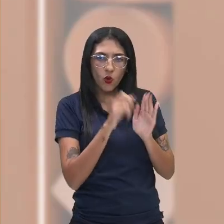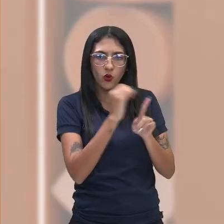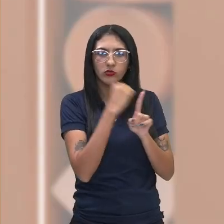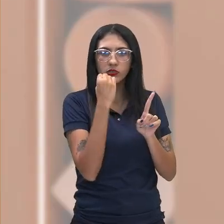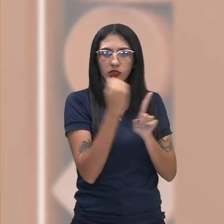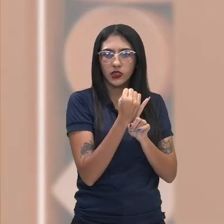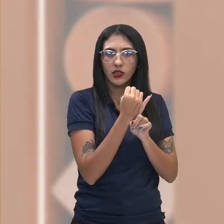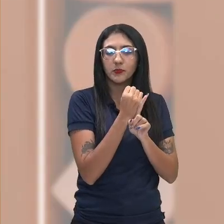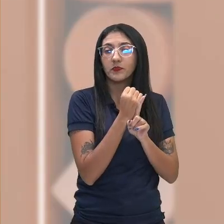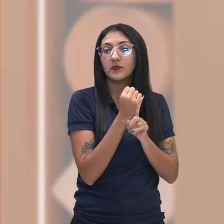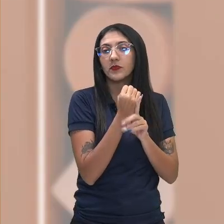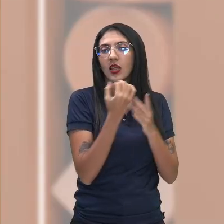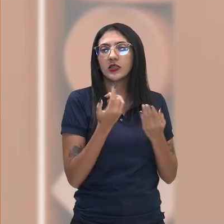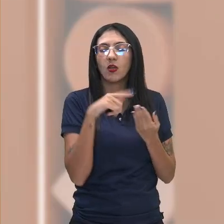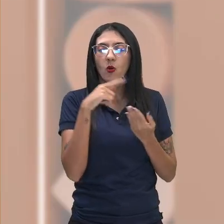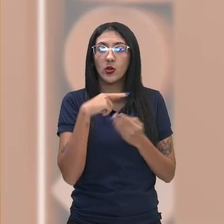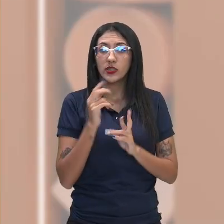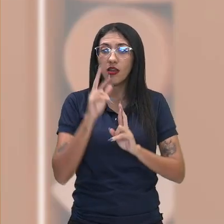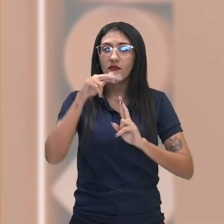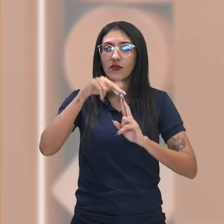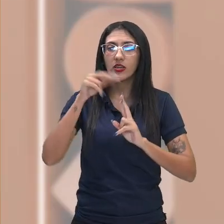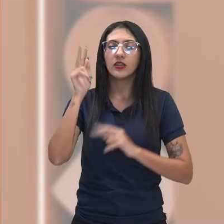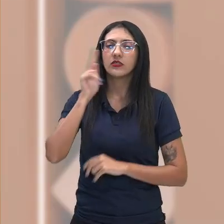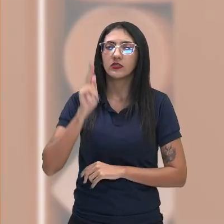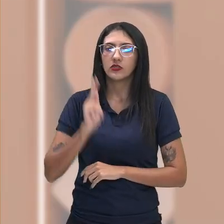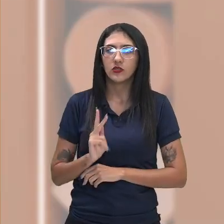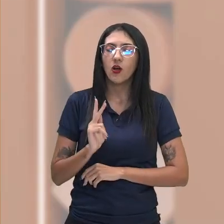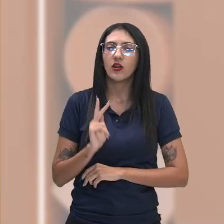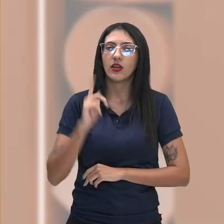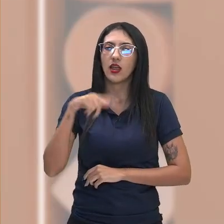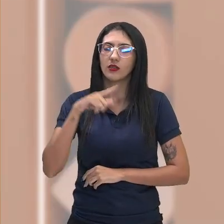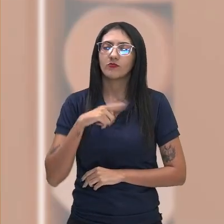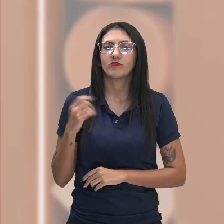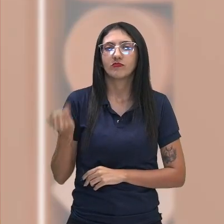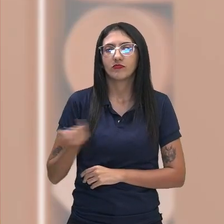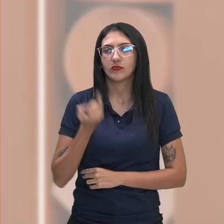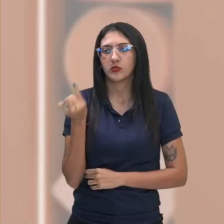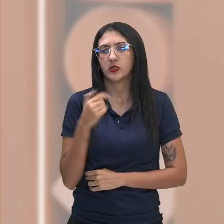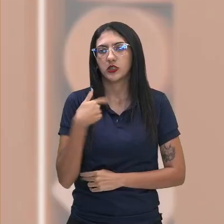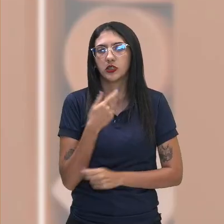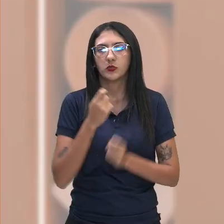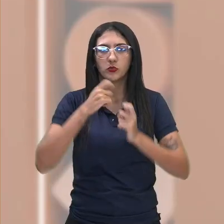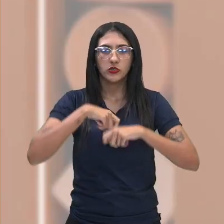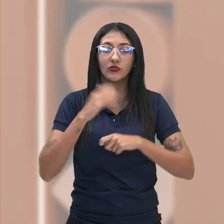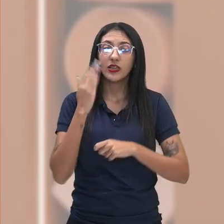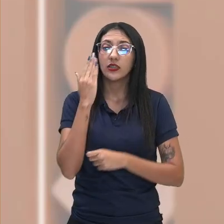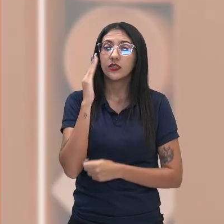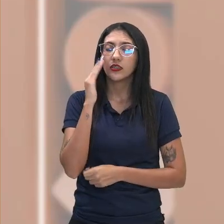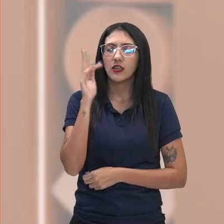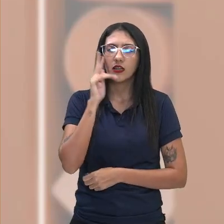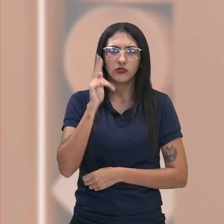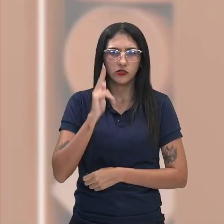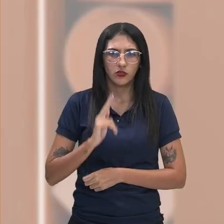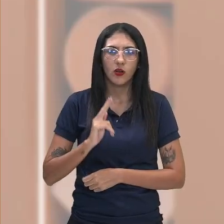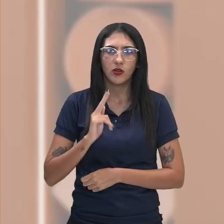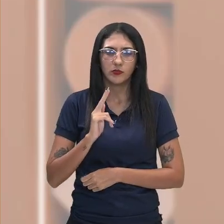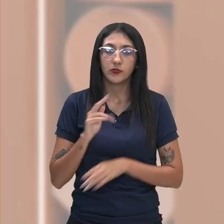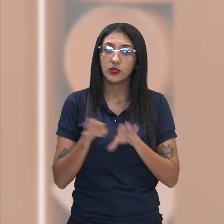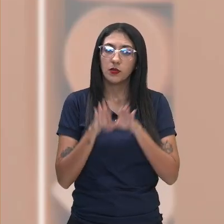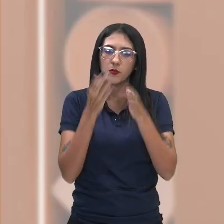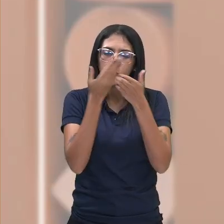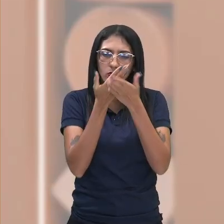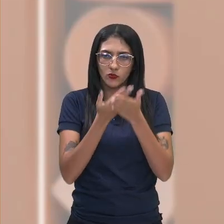Então, essas fontes históricas são essenciais para a compreensão da história, tá bom? E para os